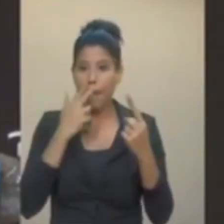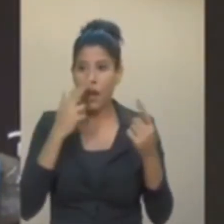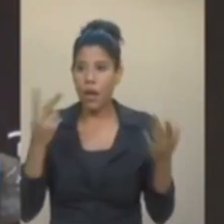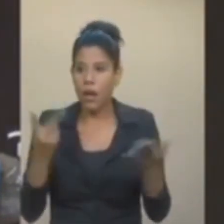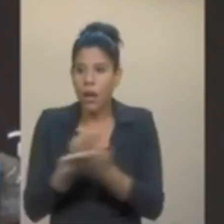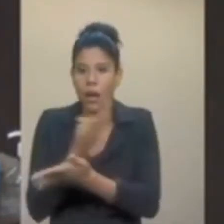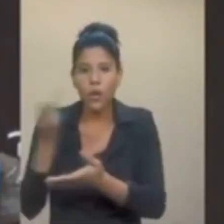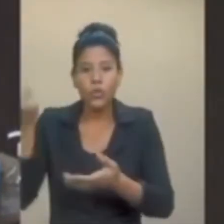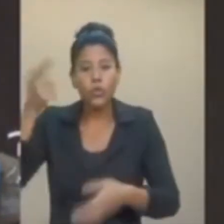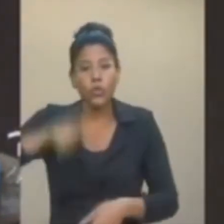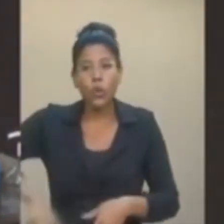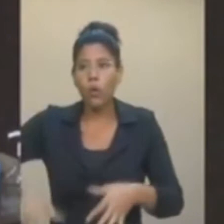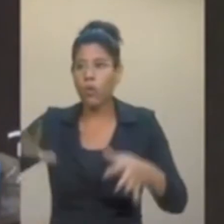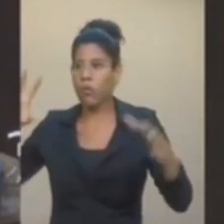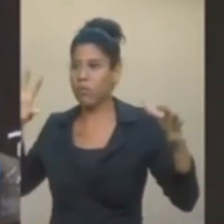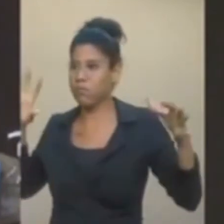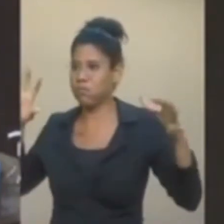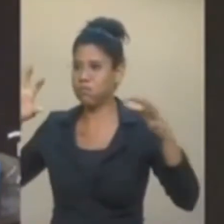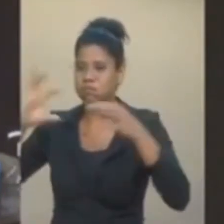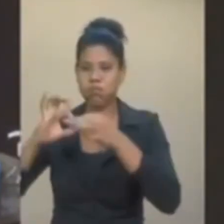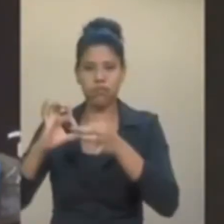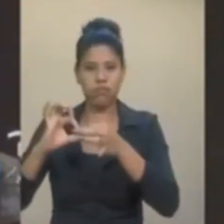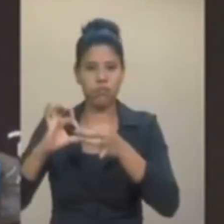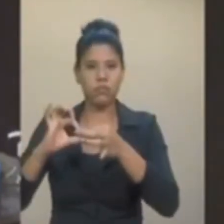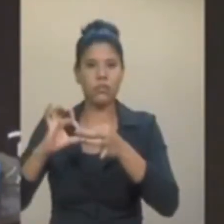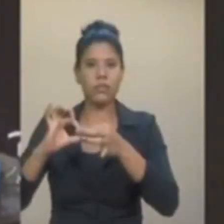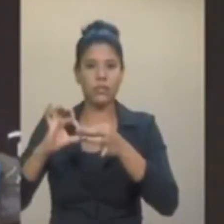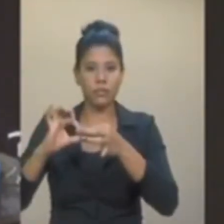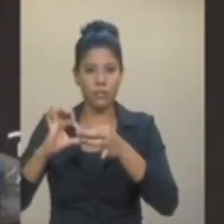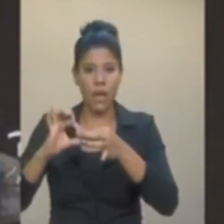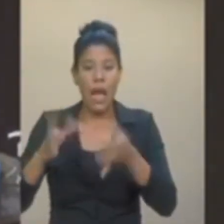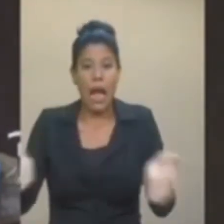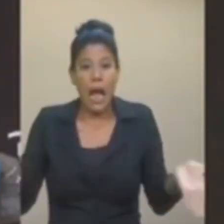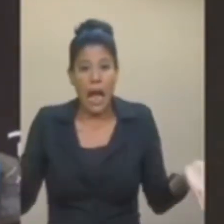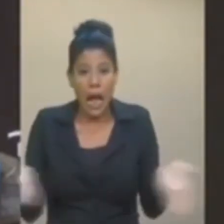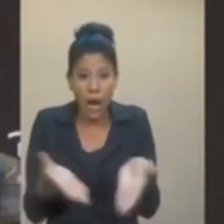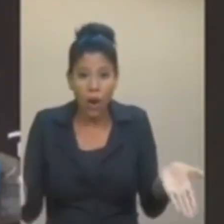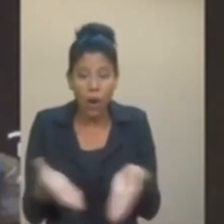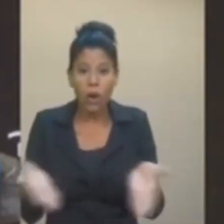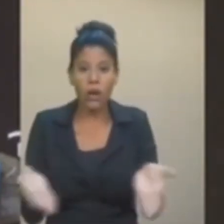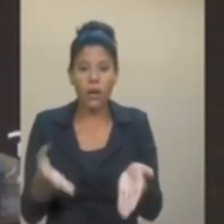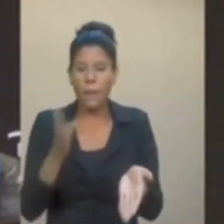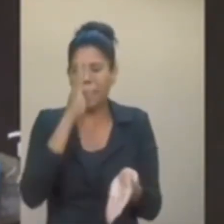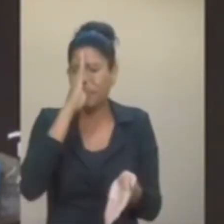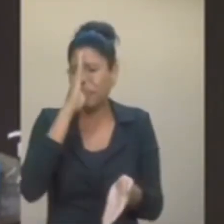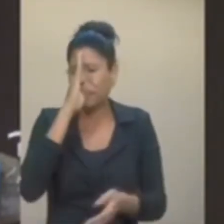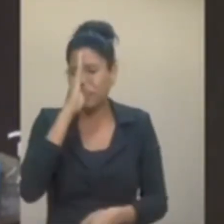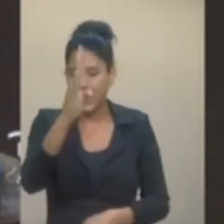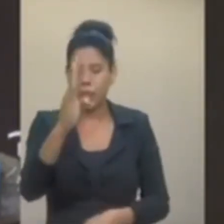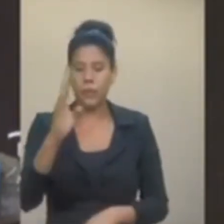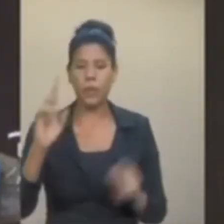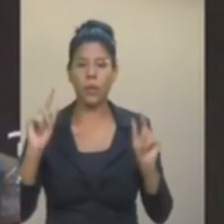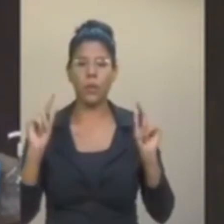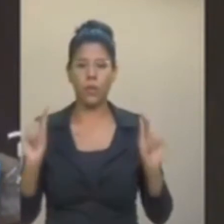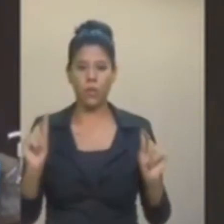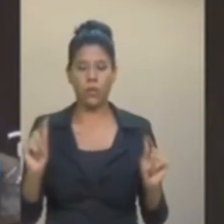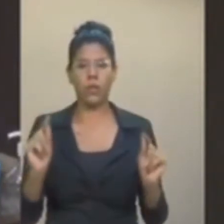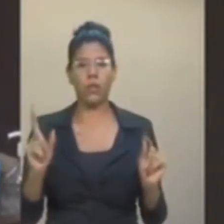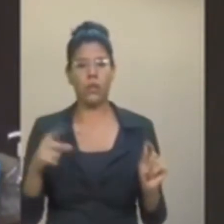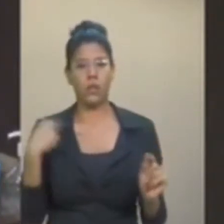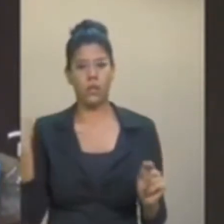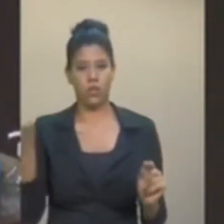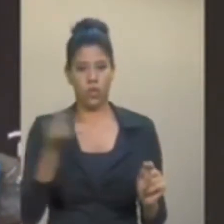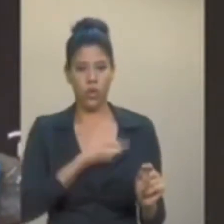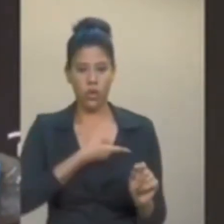movimento e nos obrigam, sobretudo, à força da coerência,